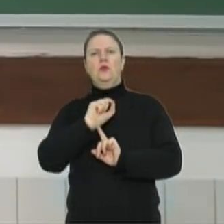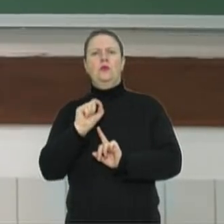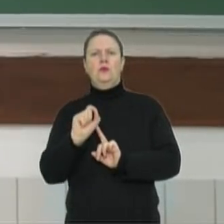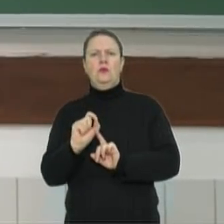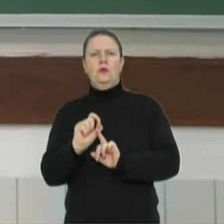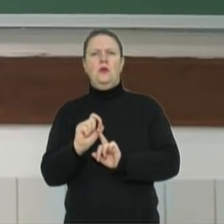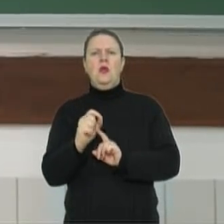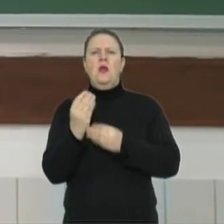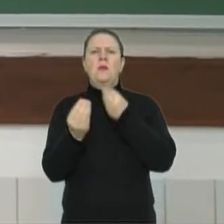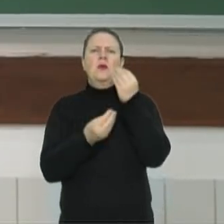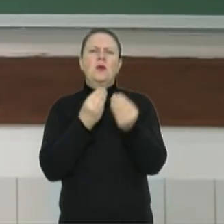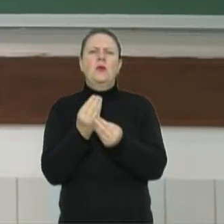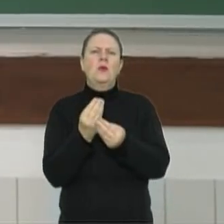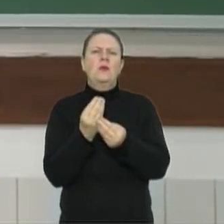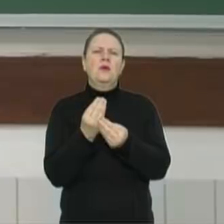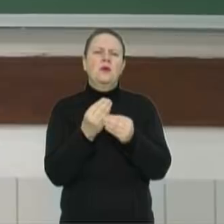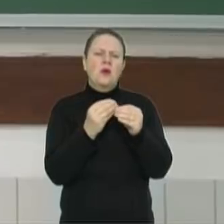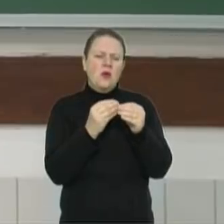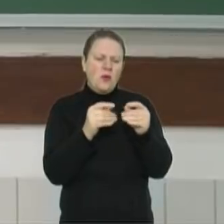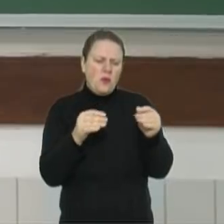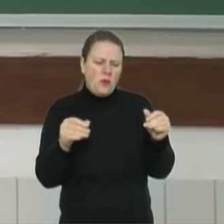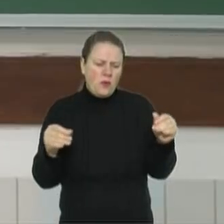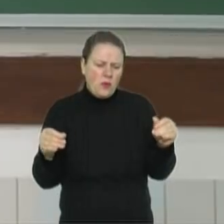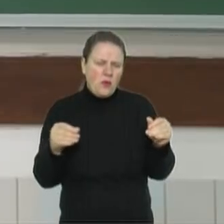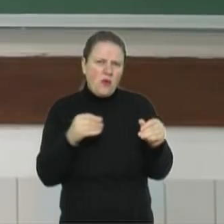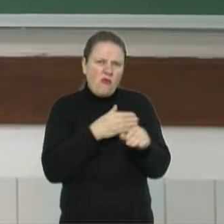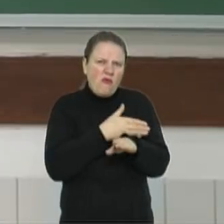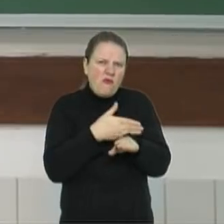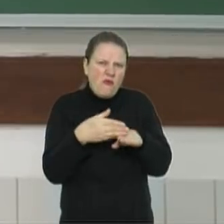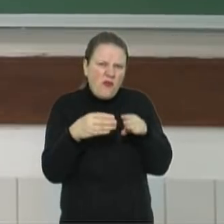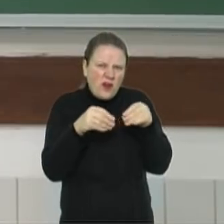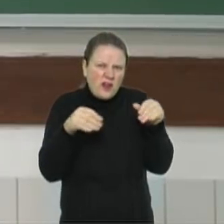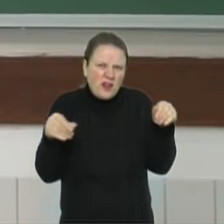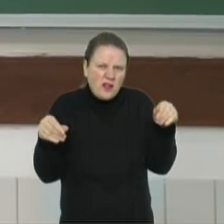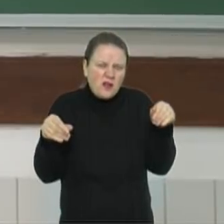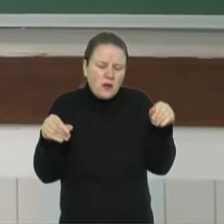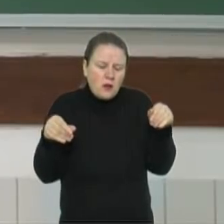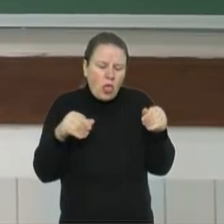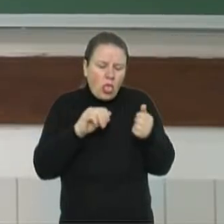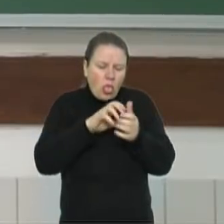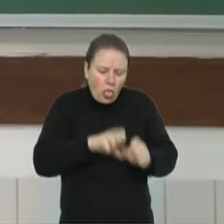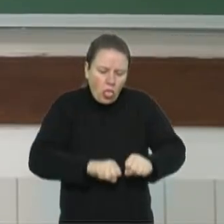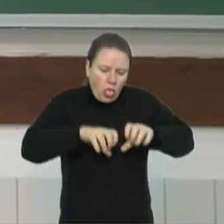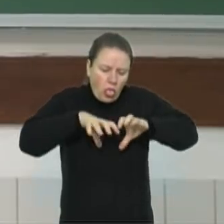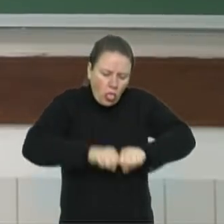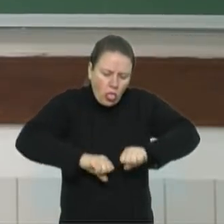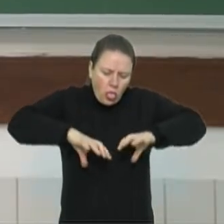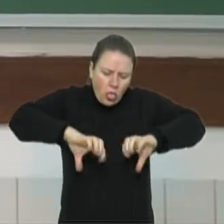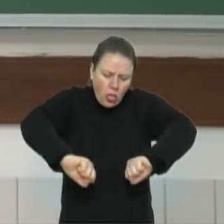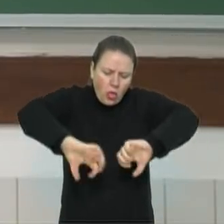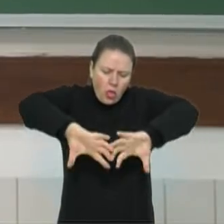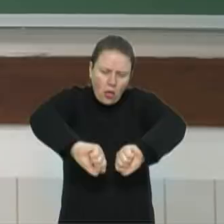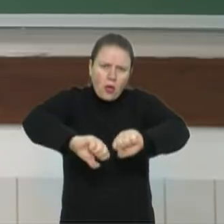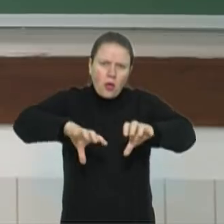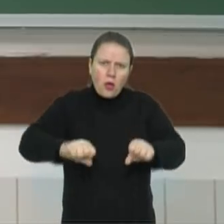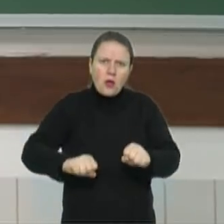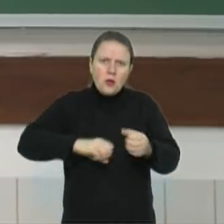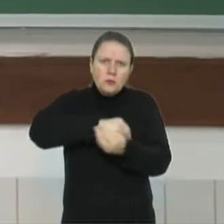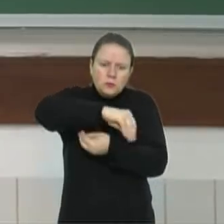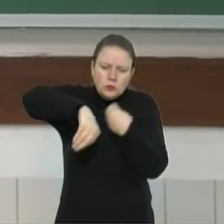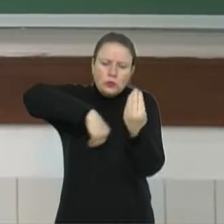de farinha, só que a gente foi jogado no meio de uma massa. E daí foi sovada essa massa tanto que você não identifica mais